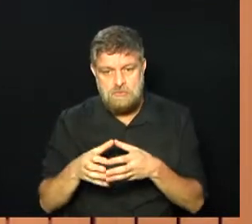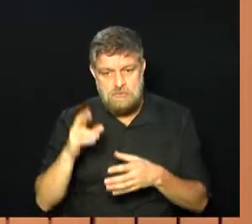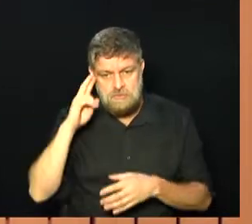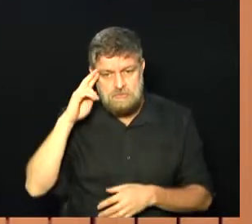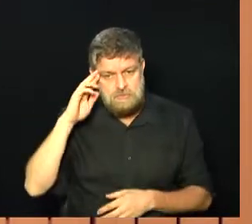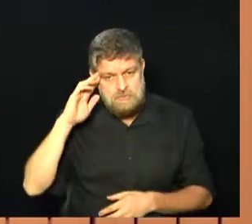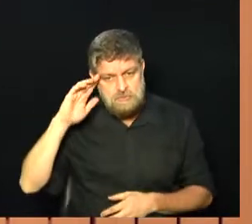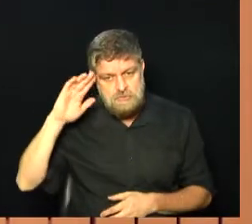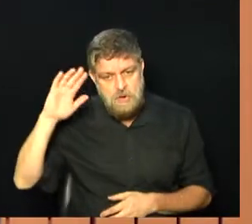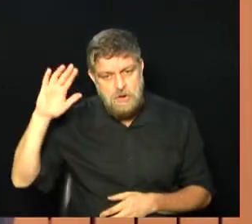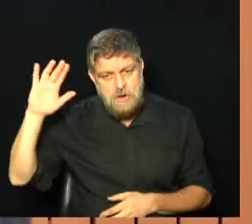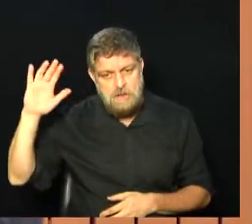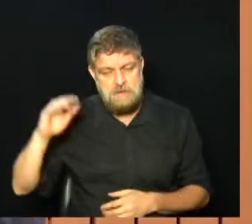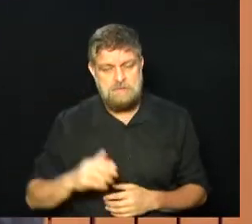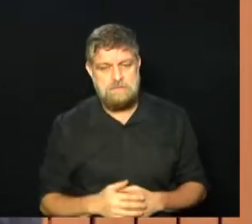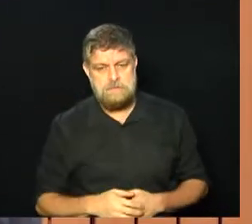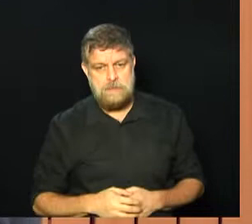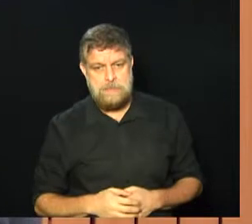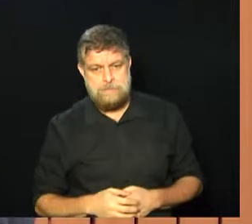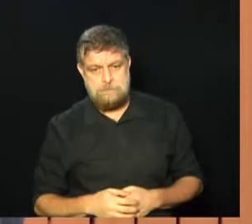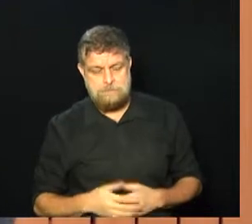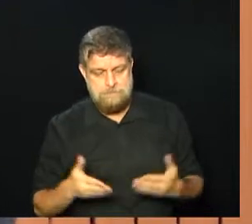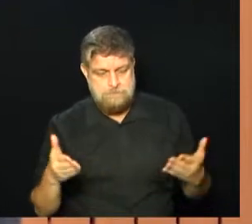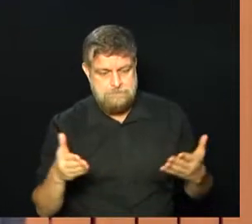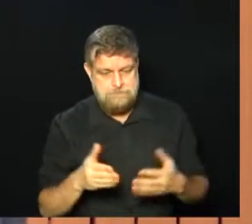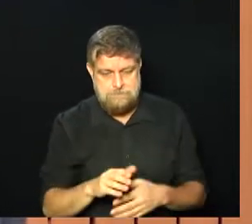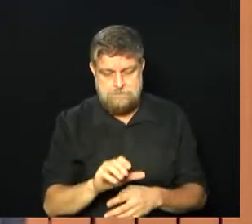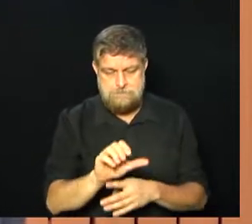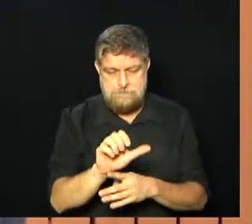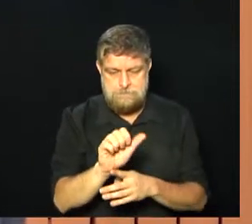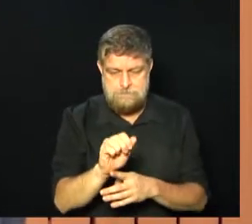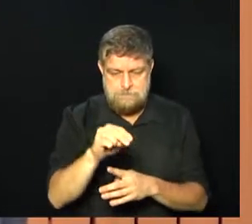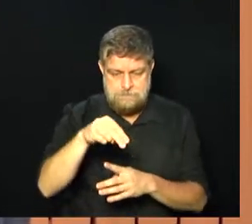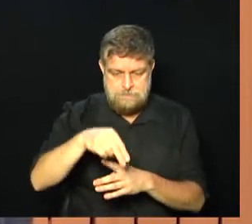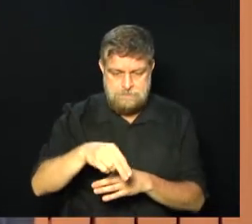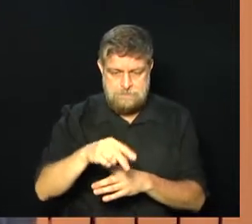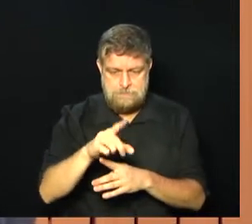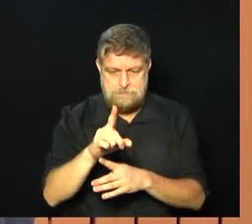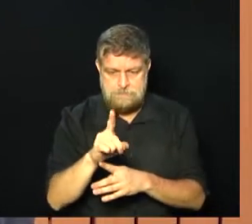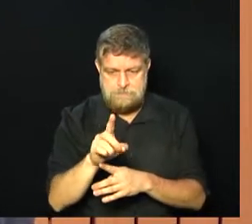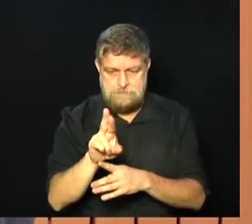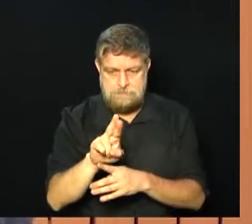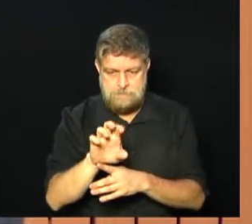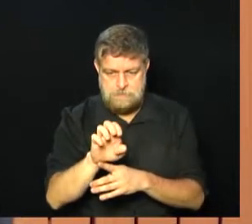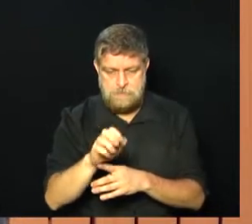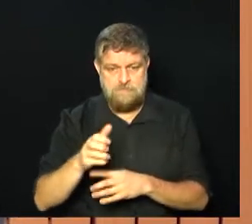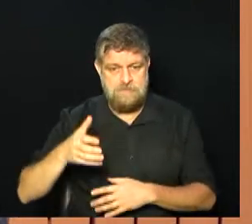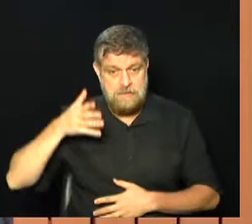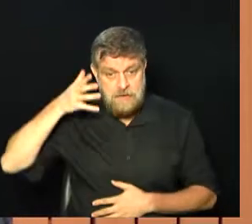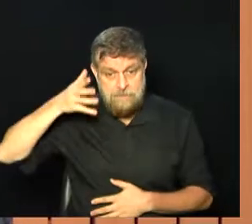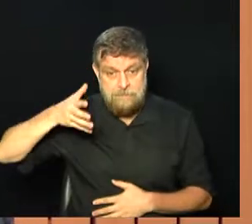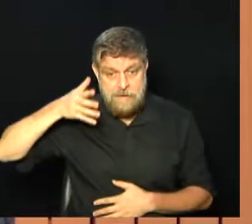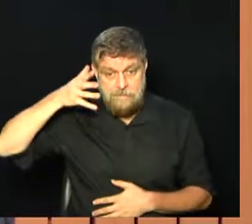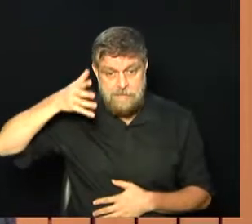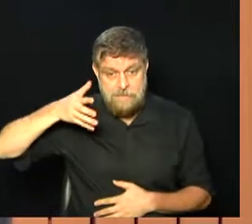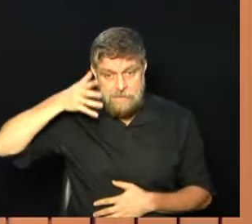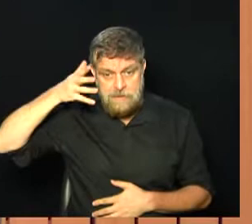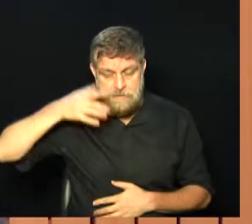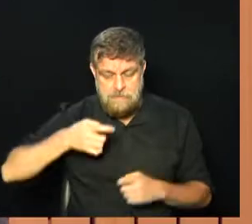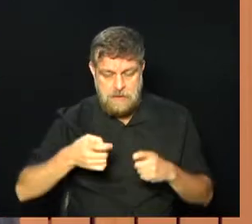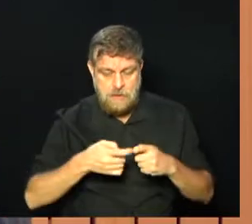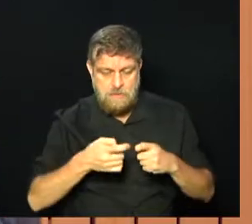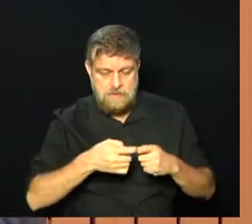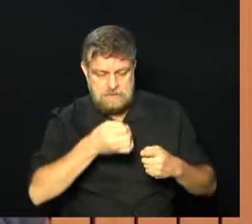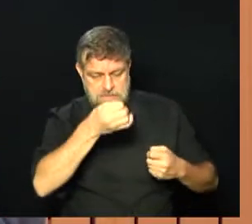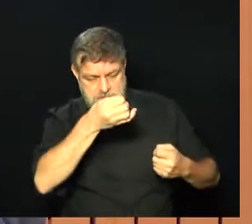Doutor André, eu vou passar a palavra para que o senhor possa proferir a sua palestra e,